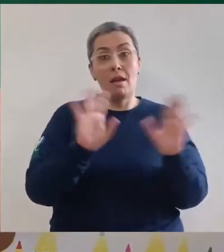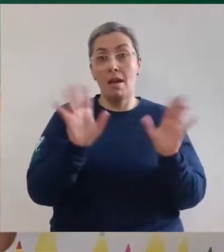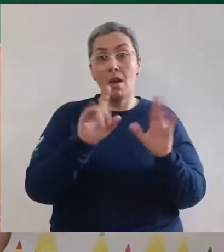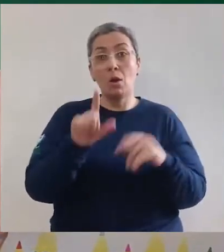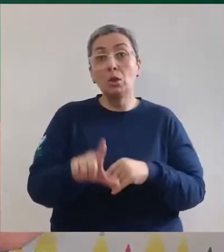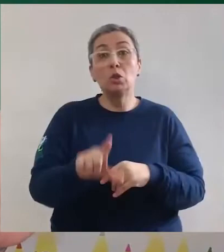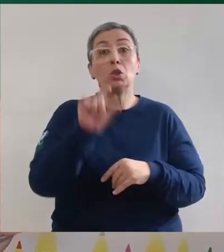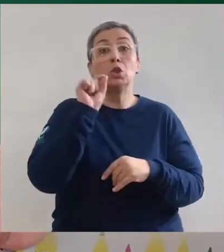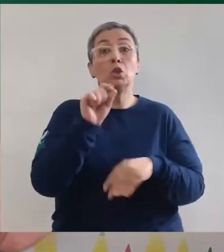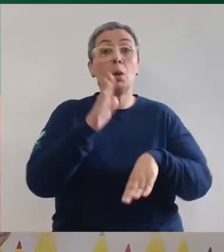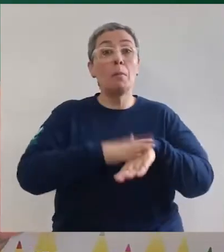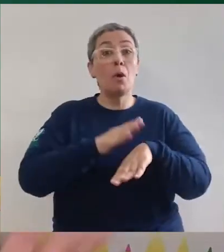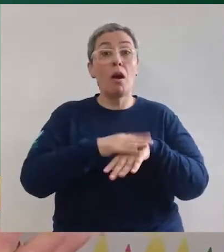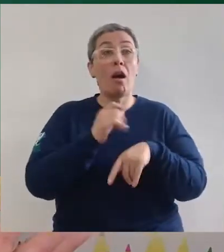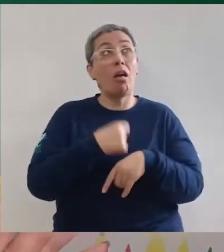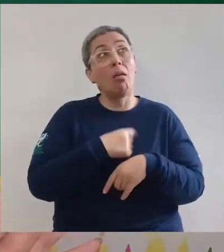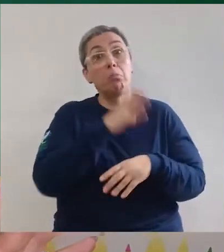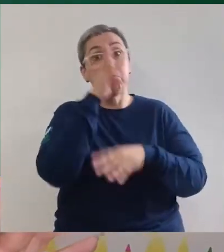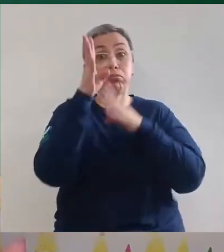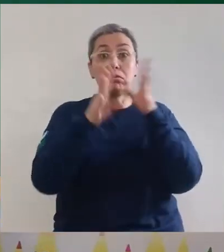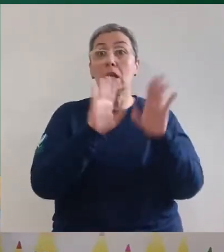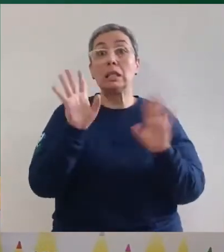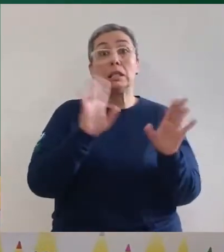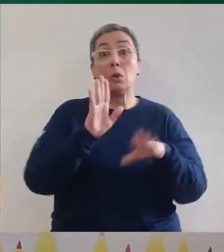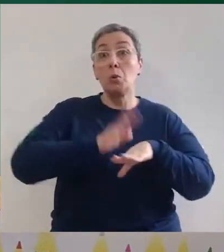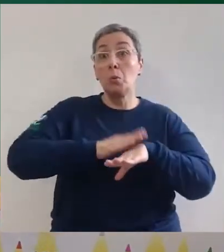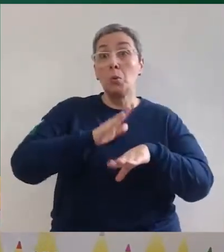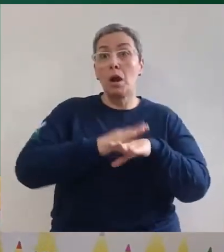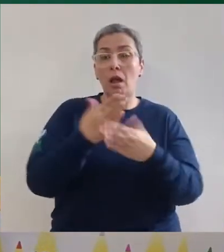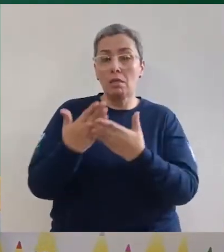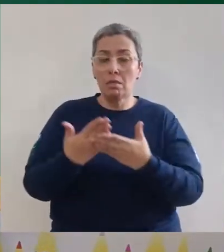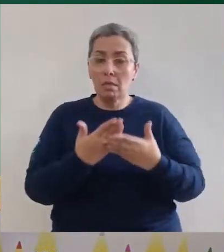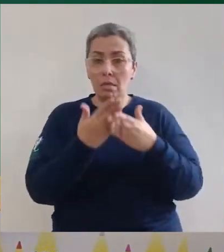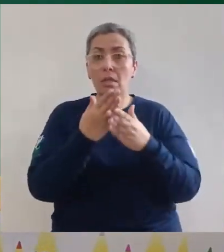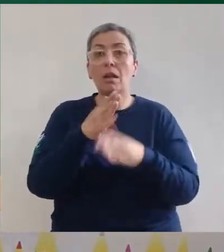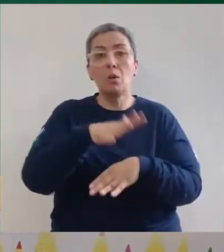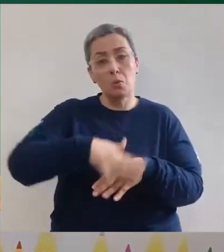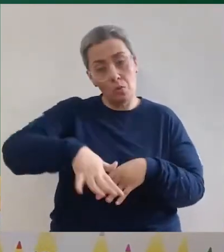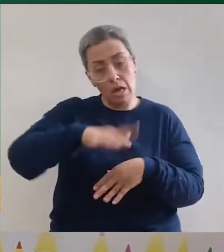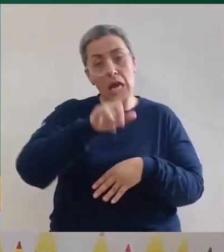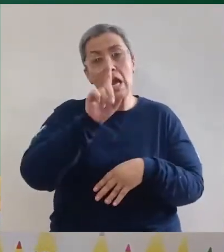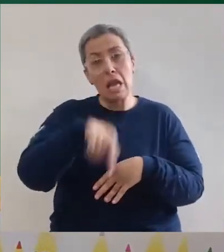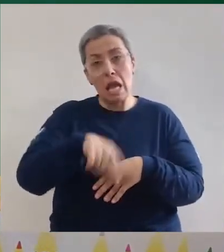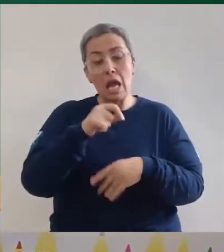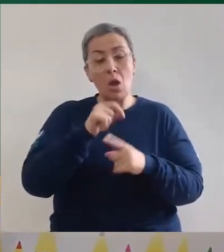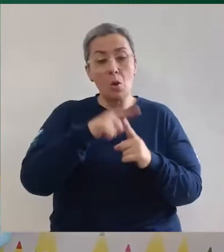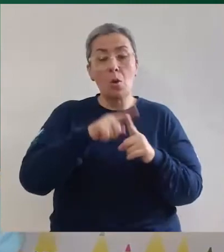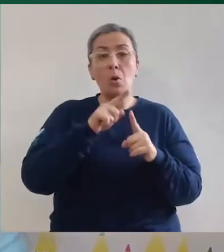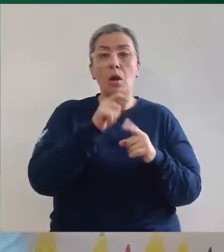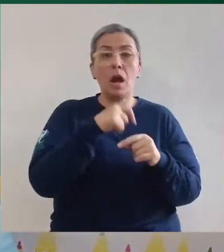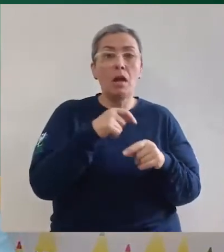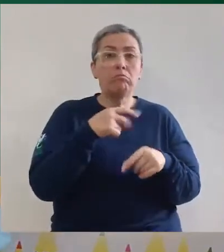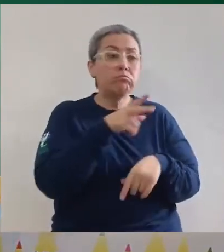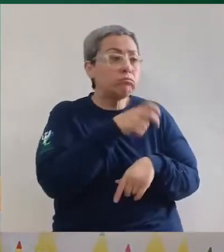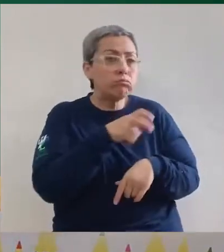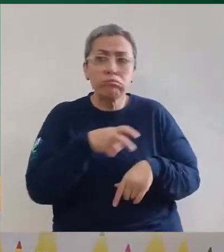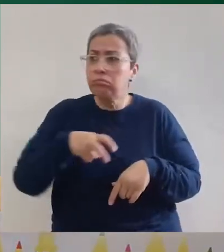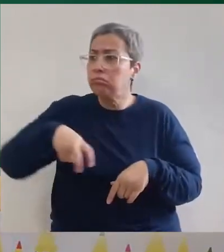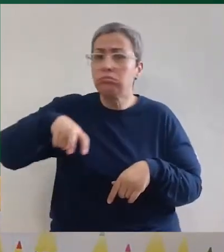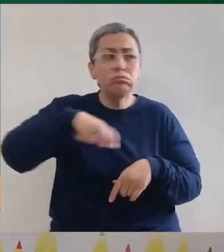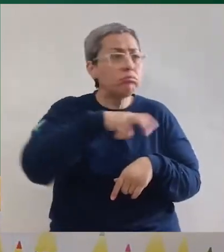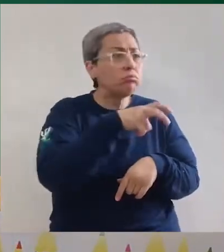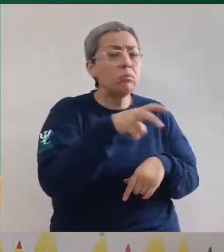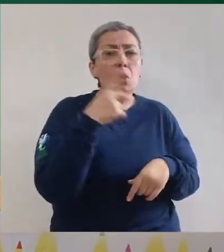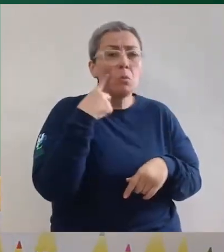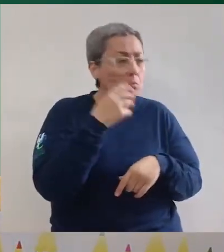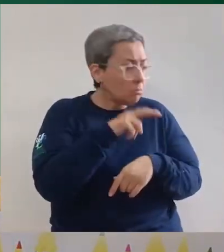nada escolhido por acaso. Realizar um estudo do meio é circular por esse